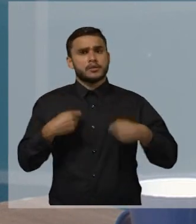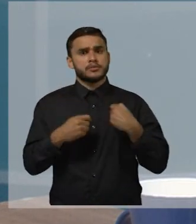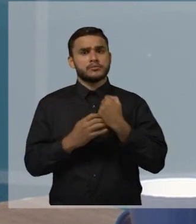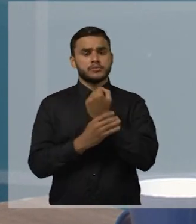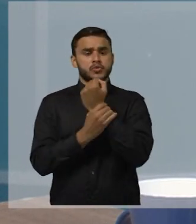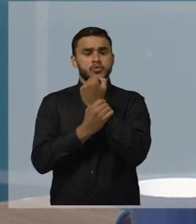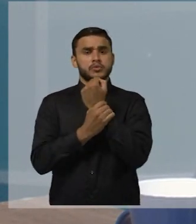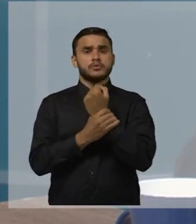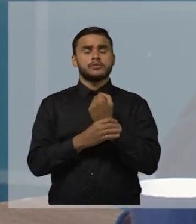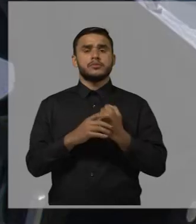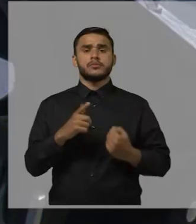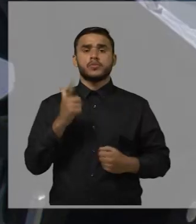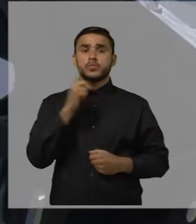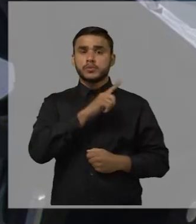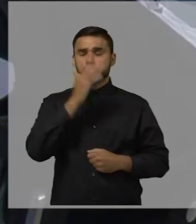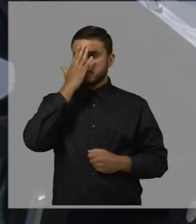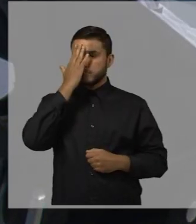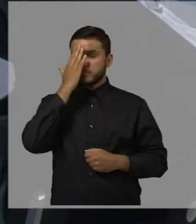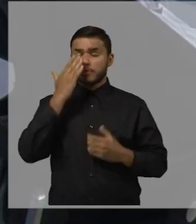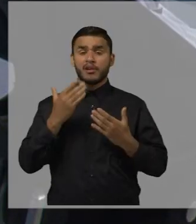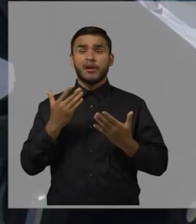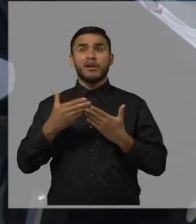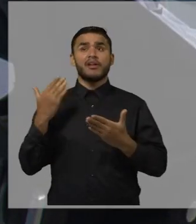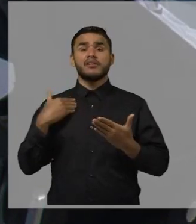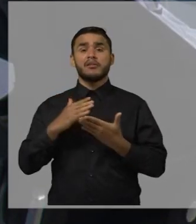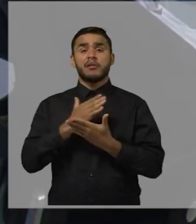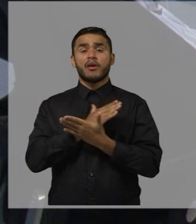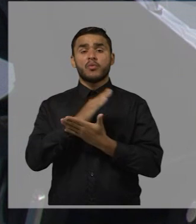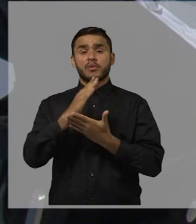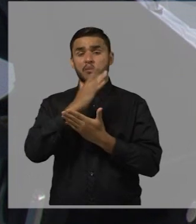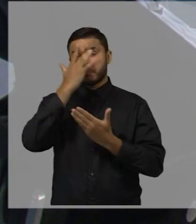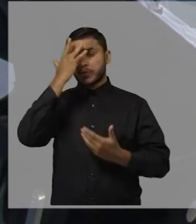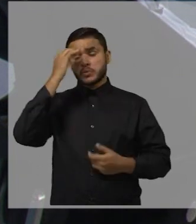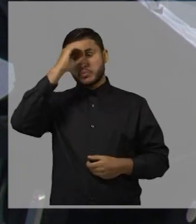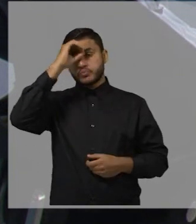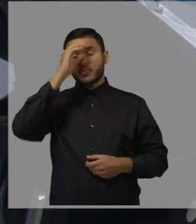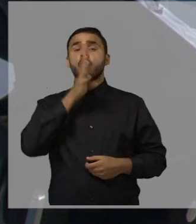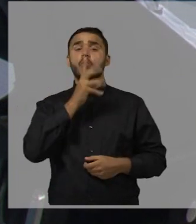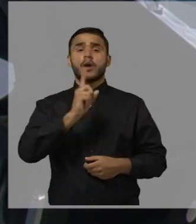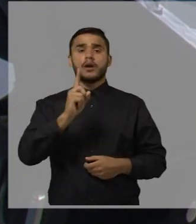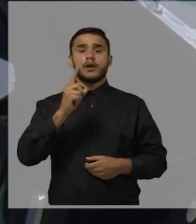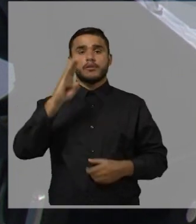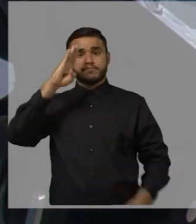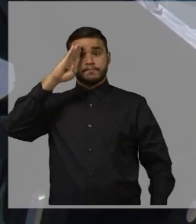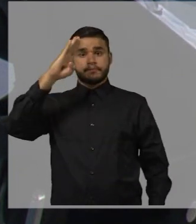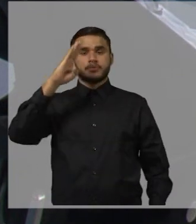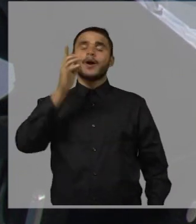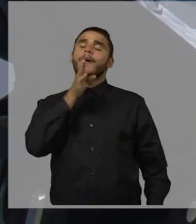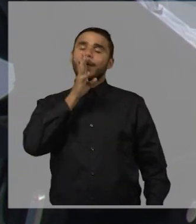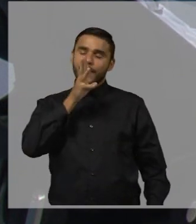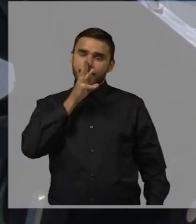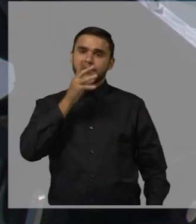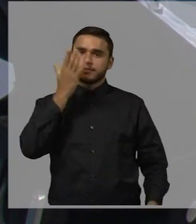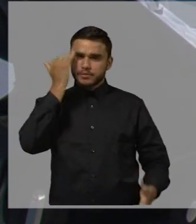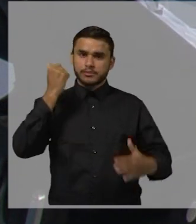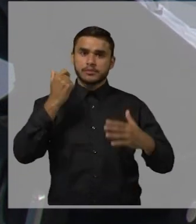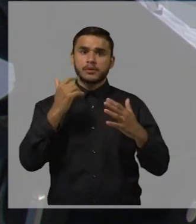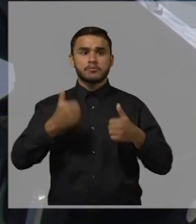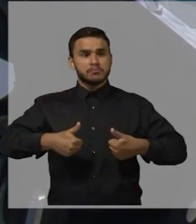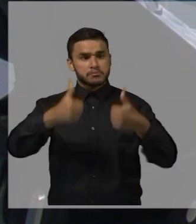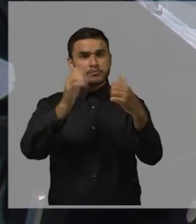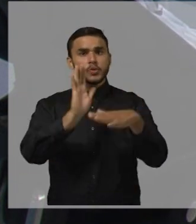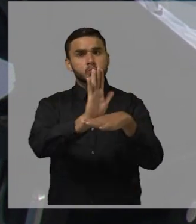Amazônia, que até então estava sendo conduzido por, vamos dizer, leigos. E eu até digo que, do ponto de